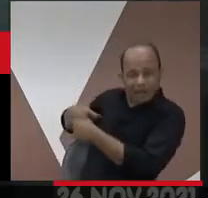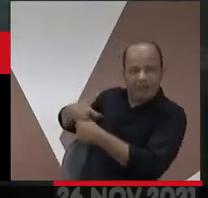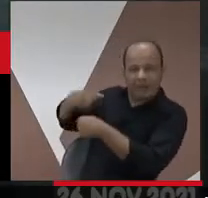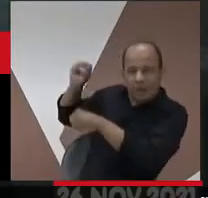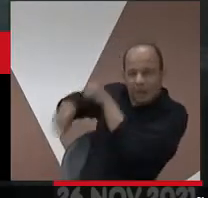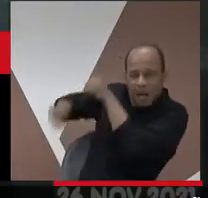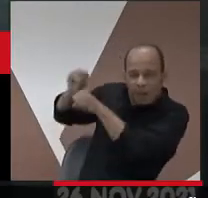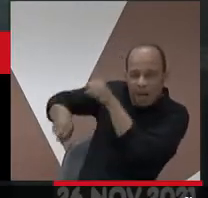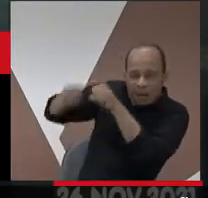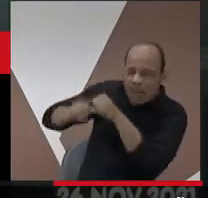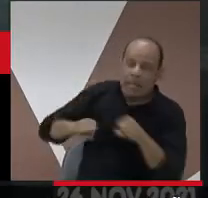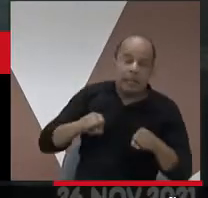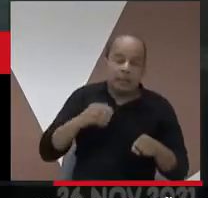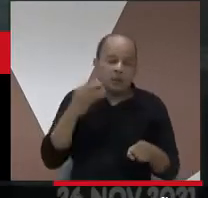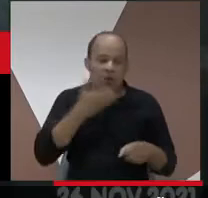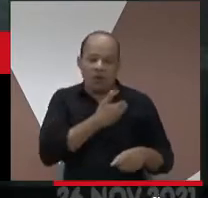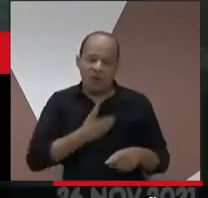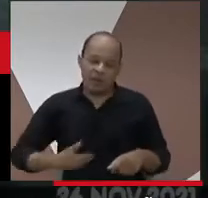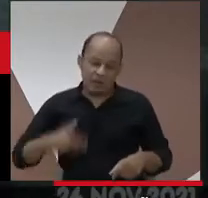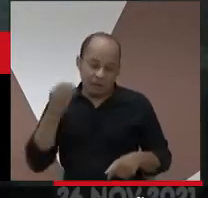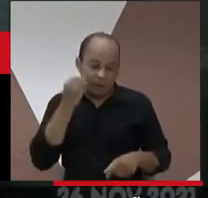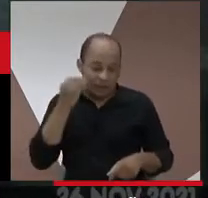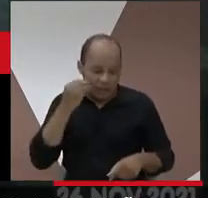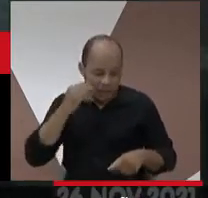condução, infelizmente,